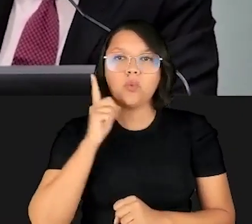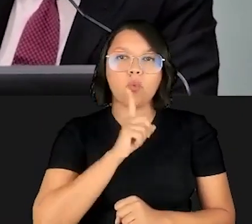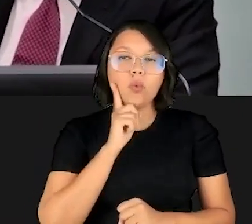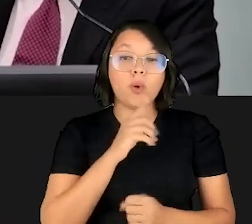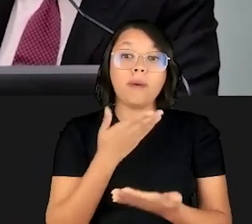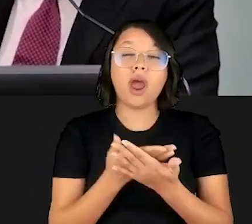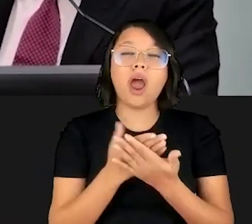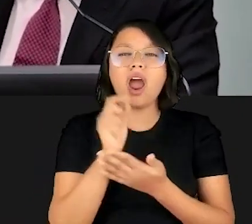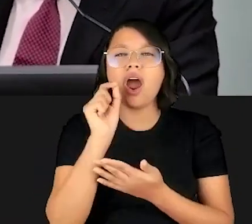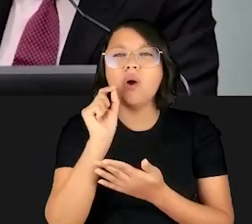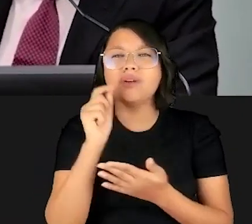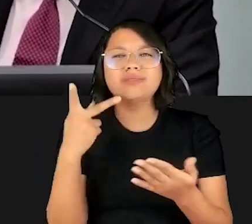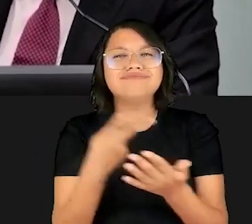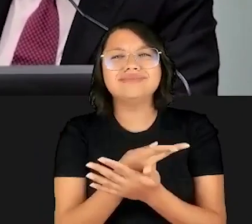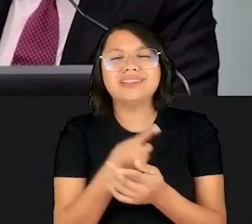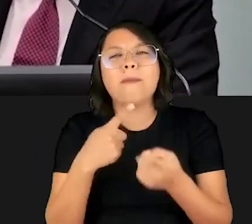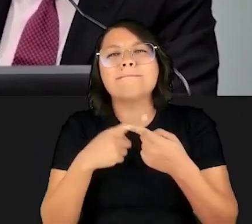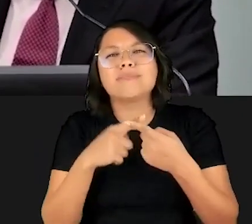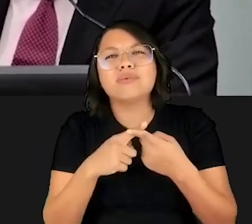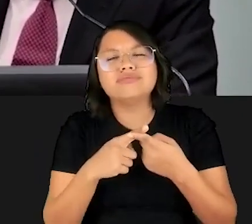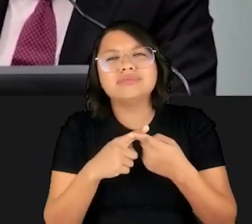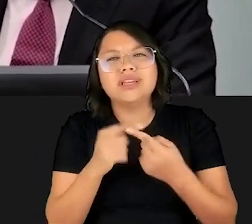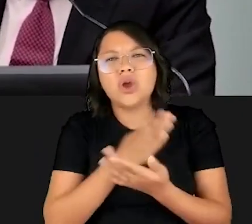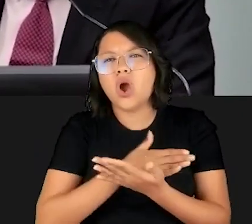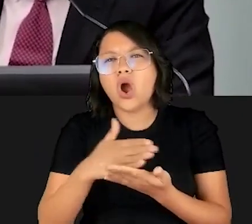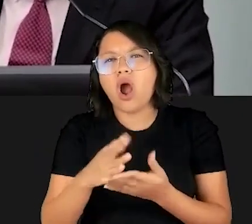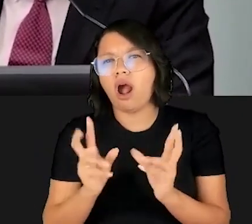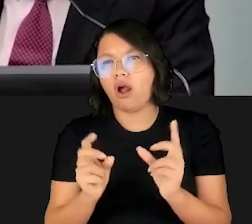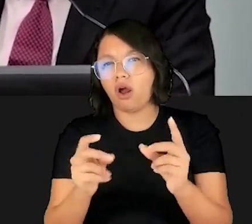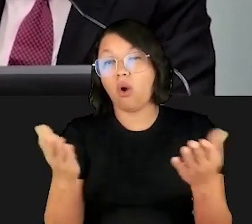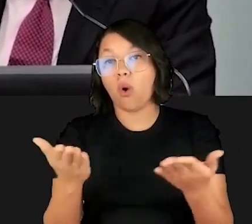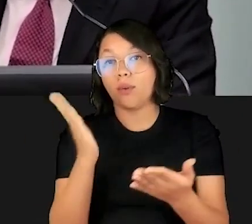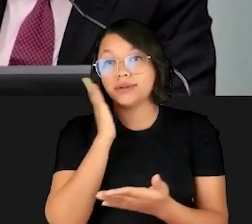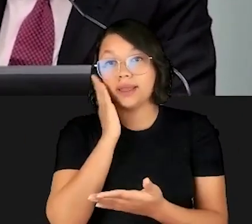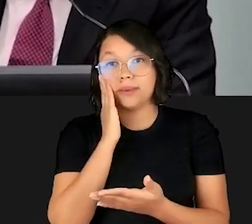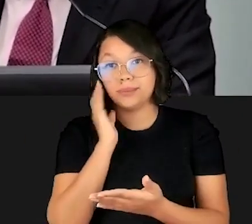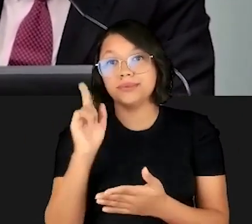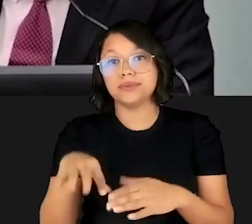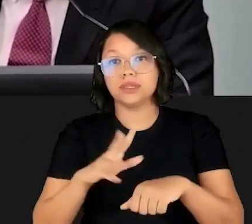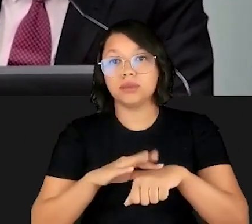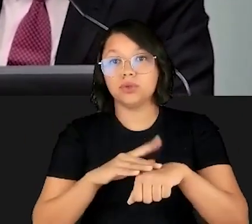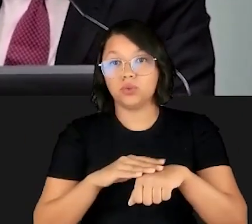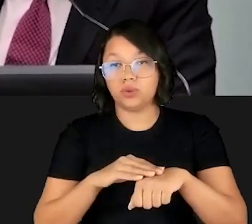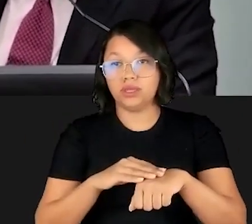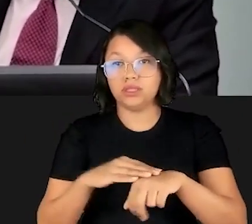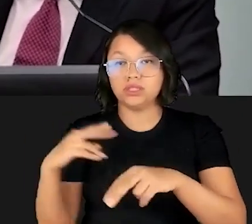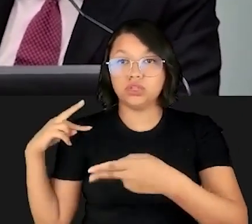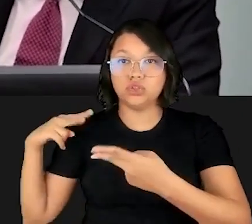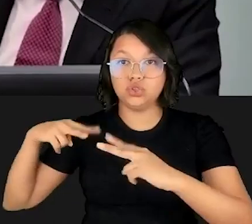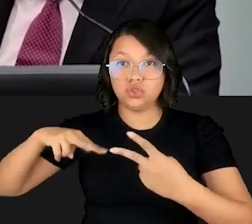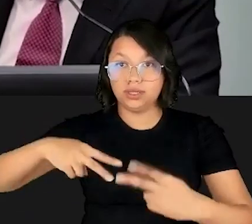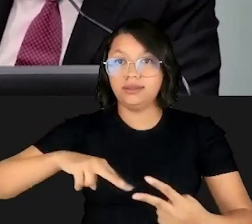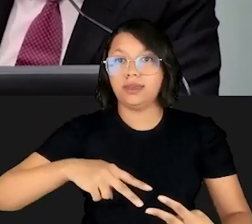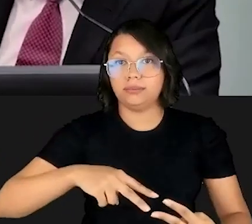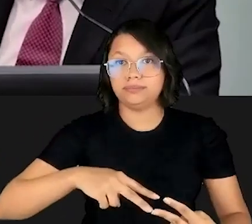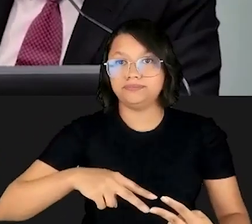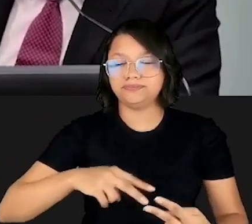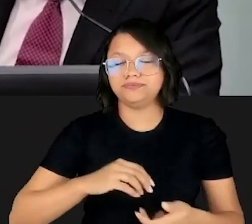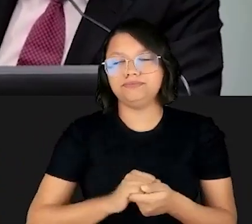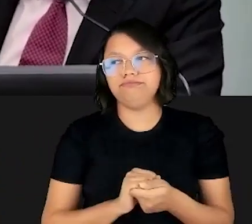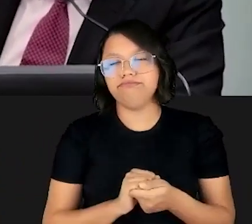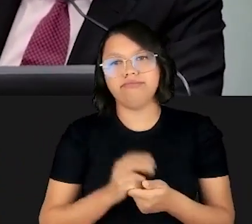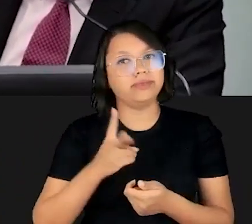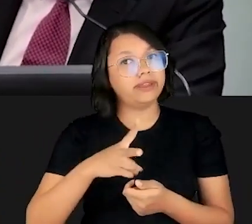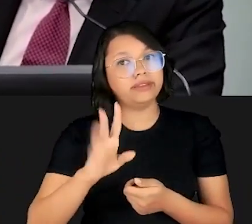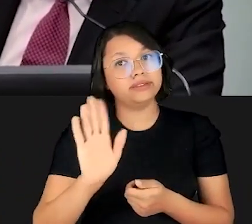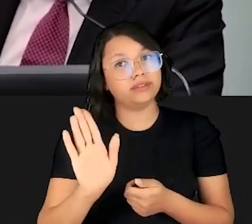estudar o que causava o câncer. E hoje nós sabemos que o câncer é uma doença genética, nem sempre herdada, isso é muito importante,